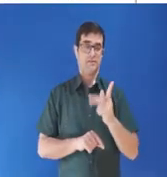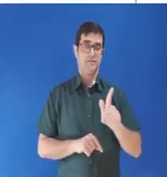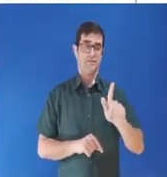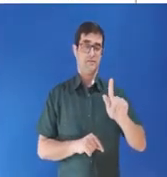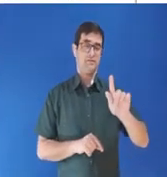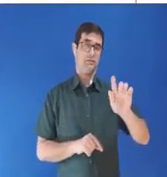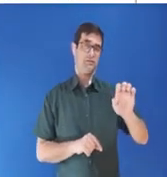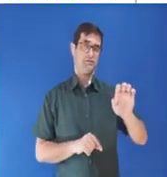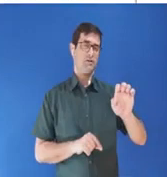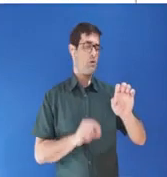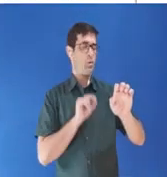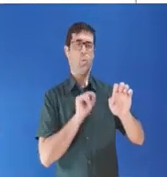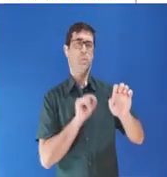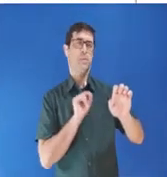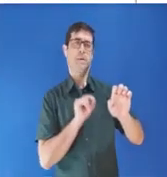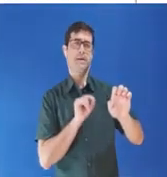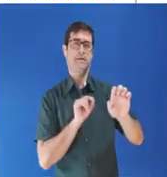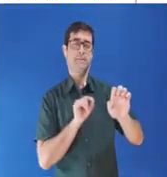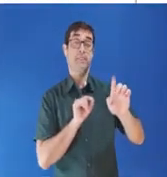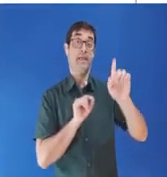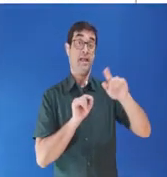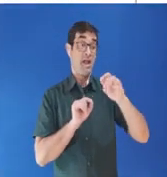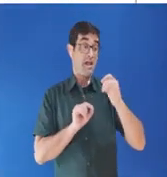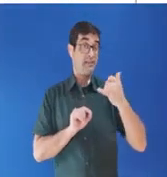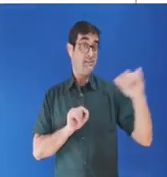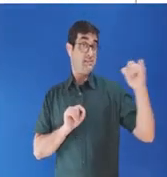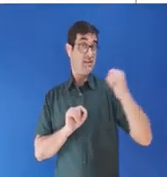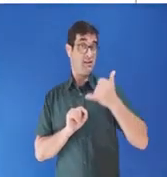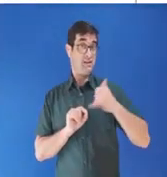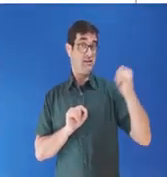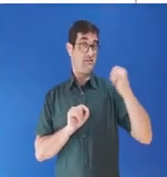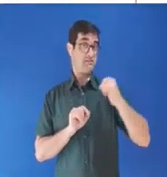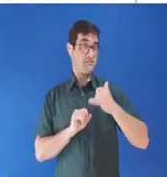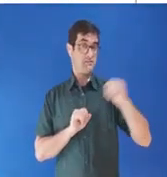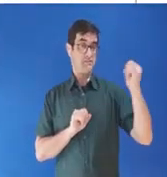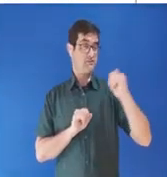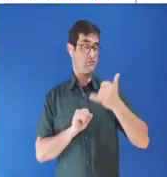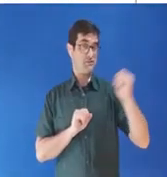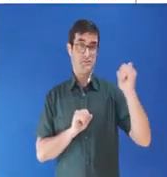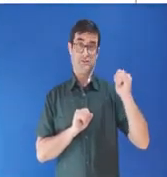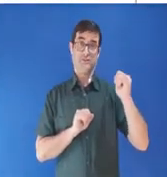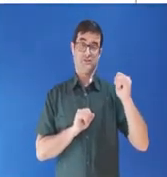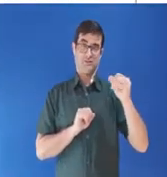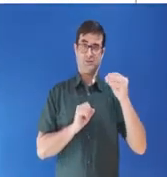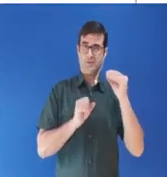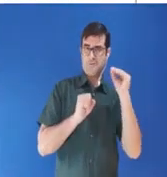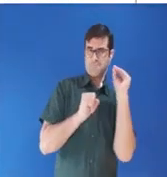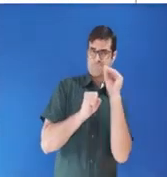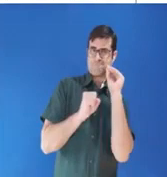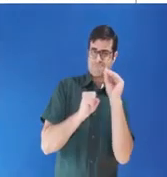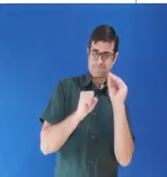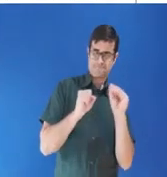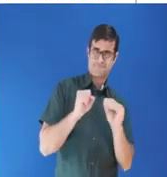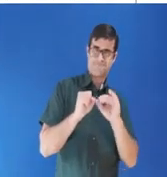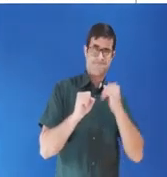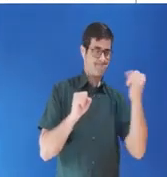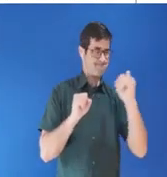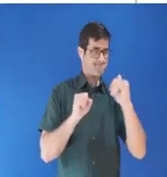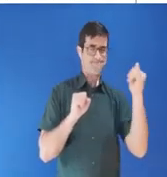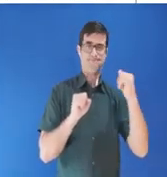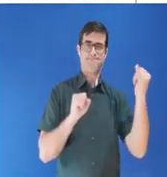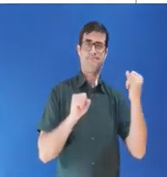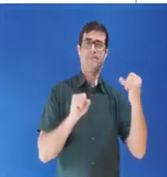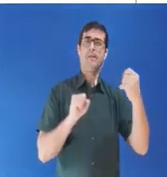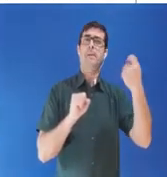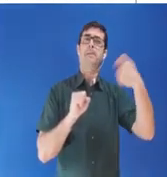o ΔH? É a energia, né, envolvida neste processo, né, a pressão constante, mas que para